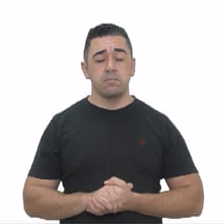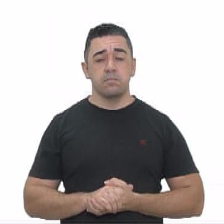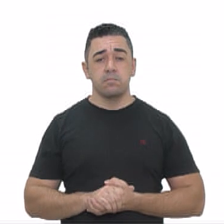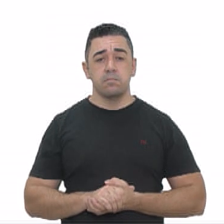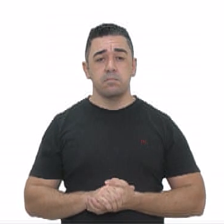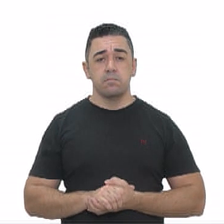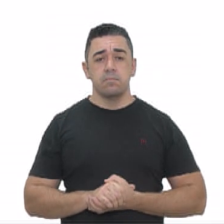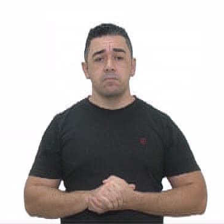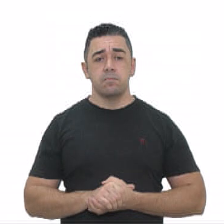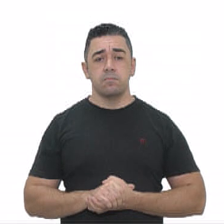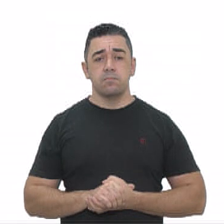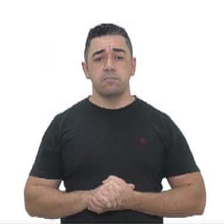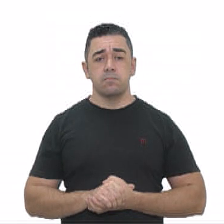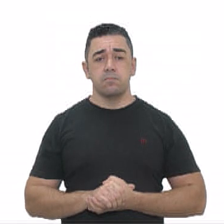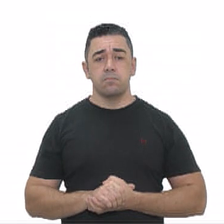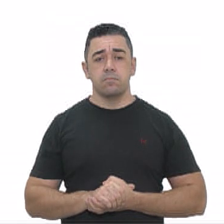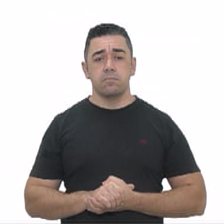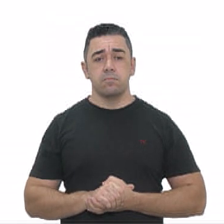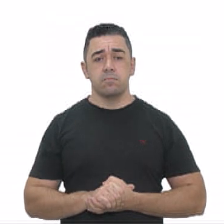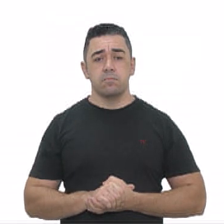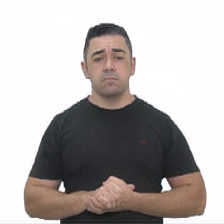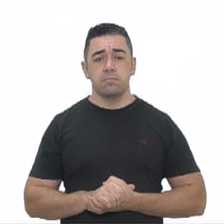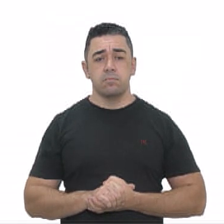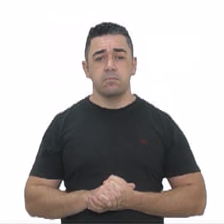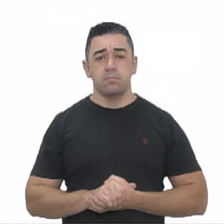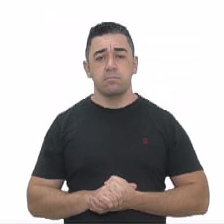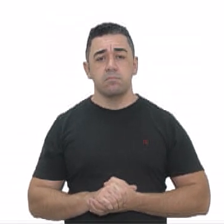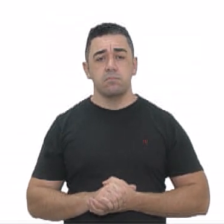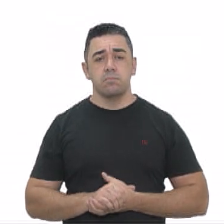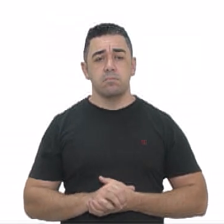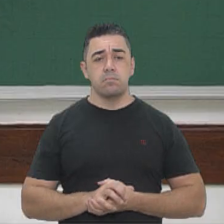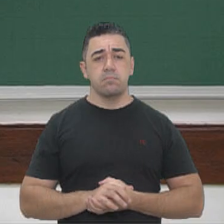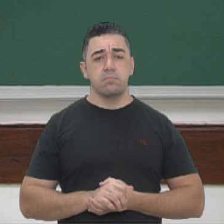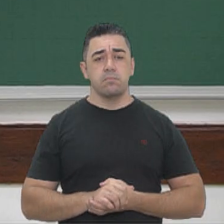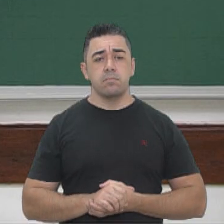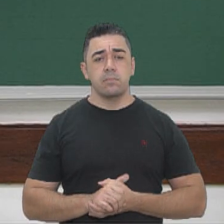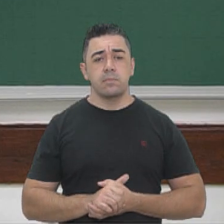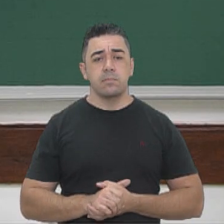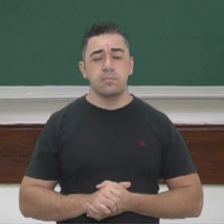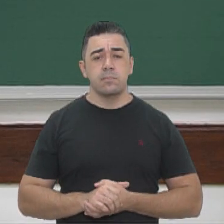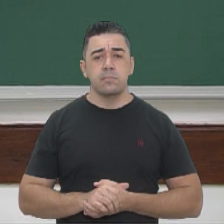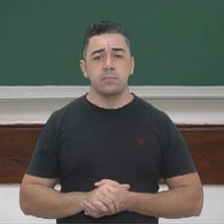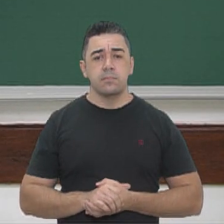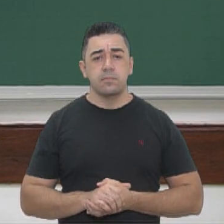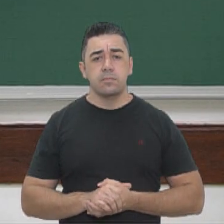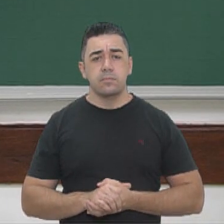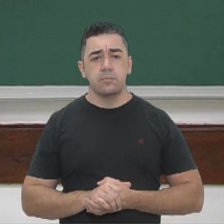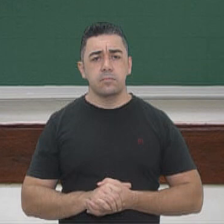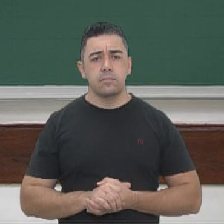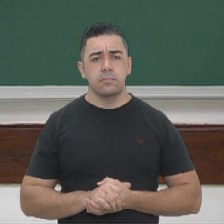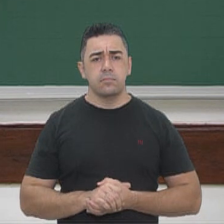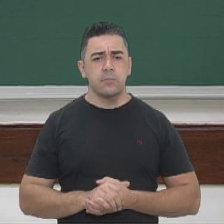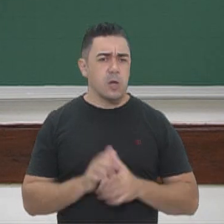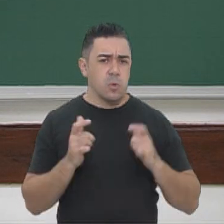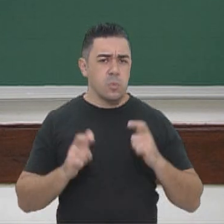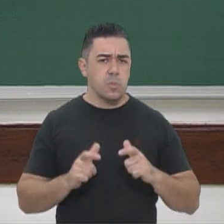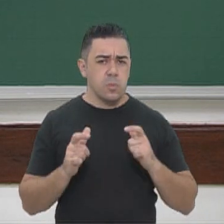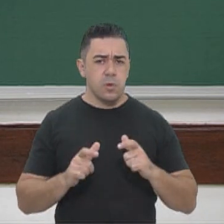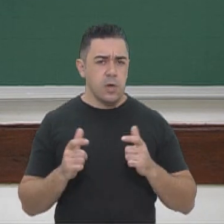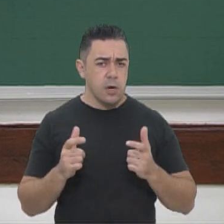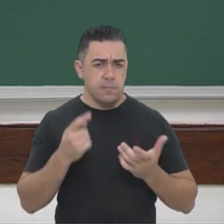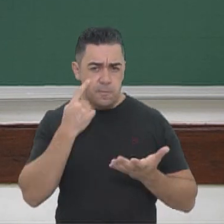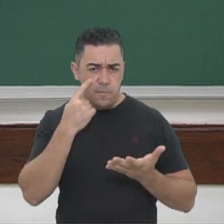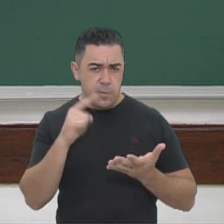internet algumas guias turísticas e eles nos sugerem que lugares ver,